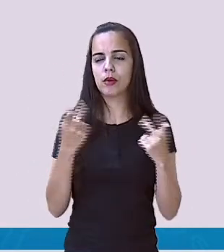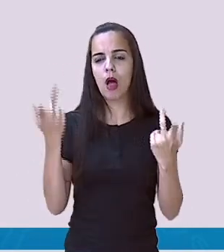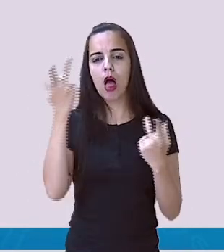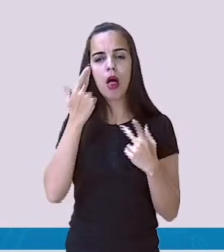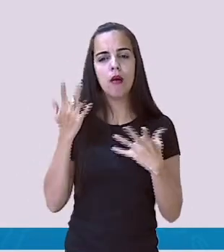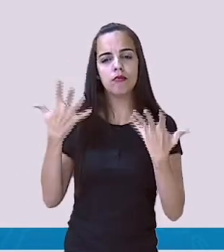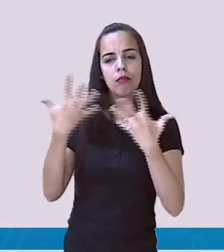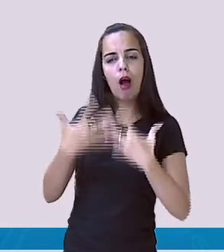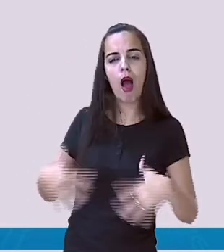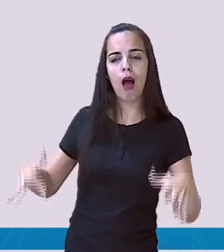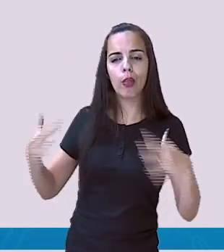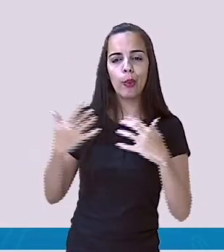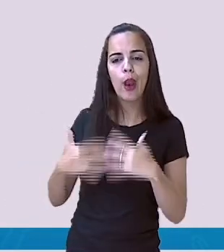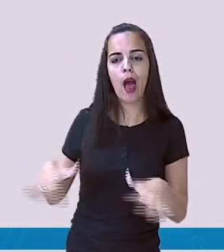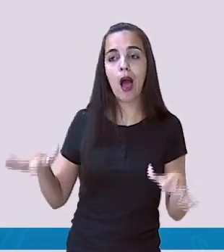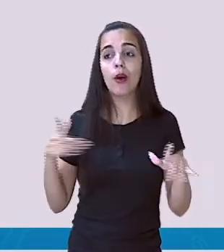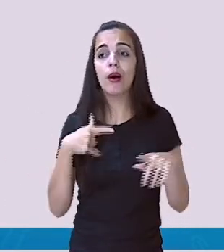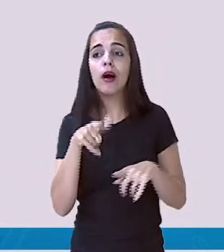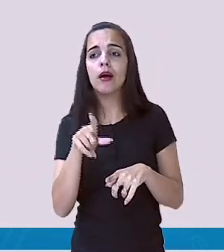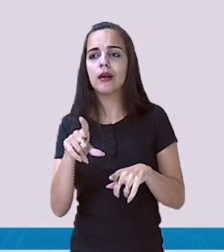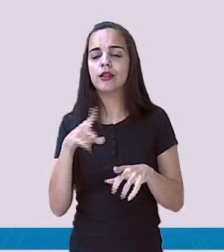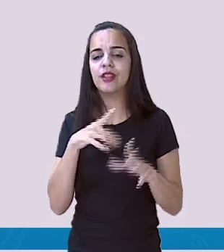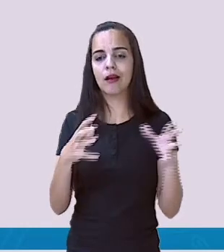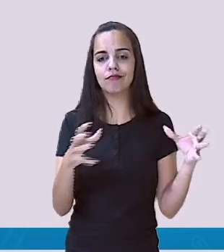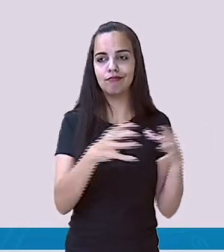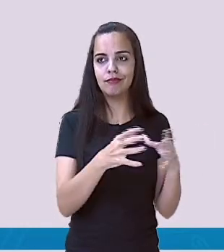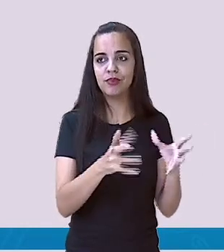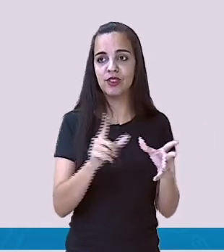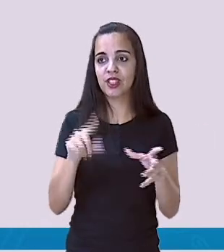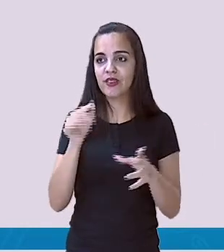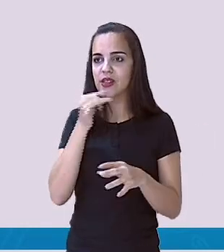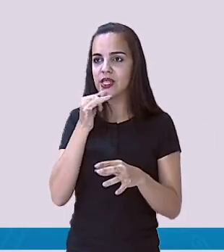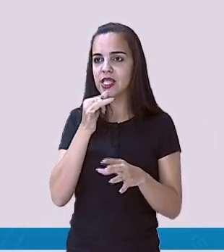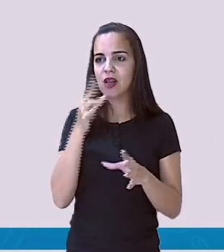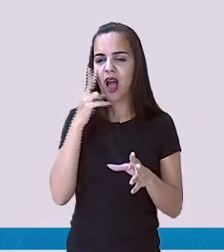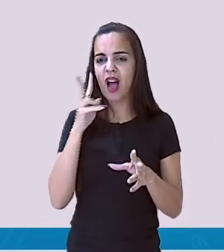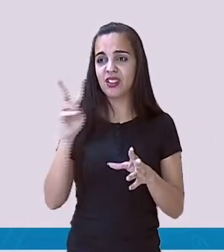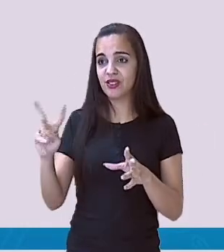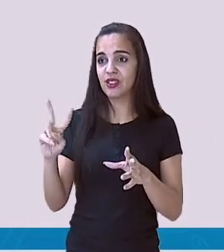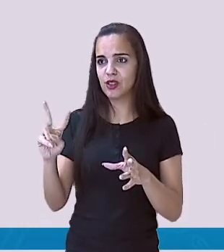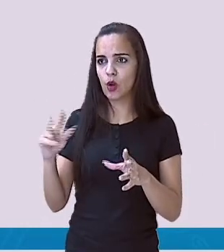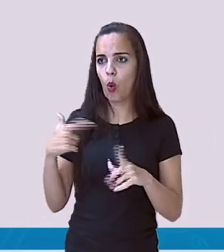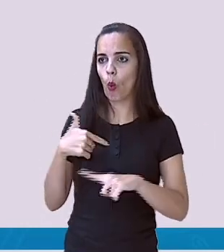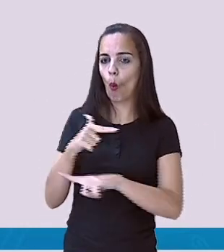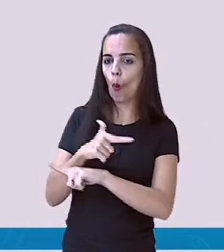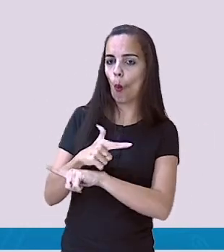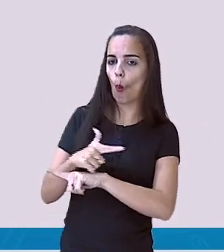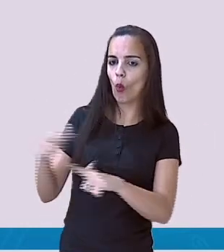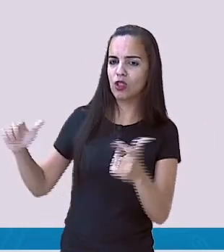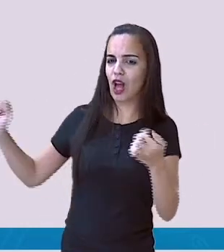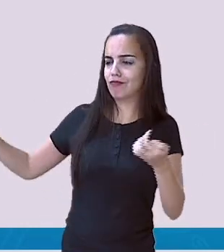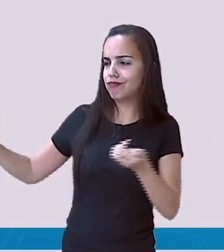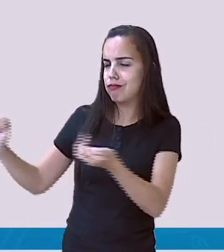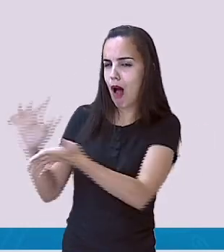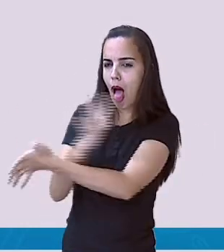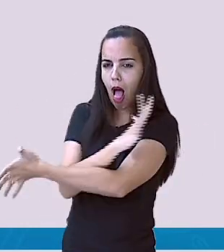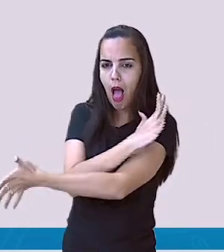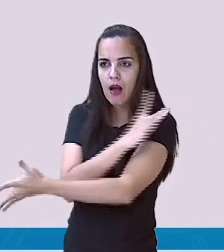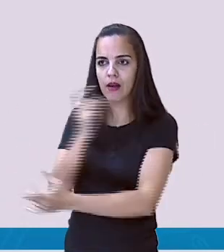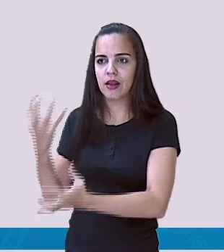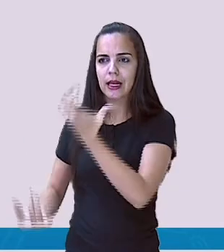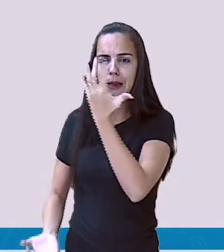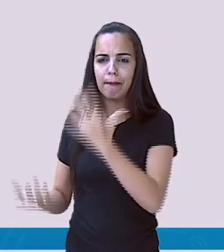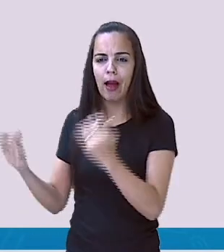natural, sem nenhuma modificação, a gente tem uma paisagem. E se a gente vê uma floresta totalmente devastada pela queimada, é